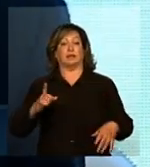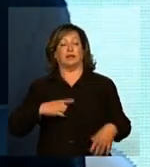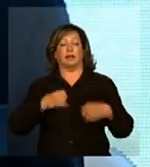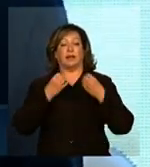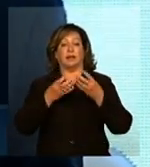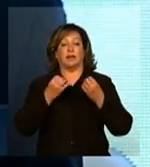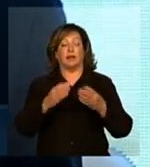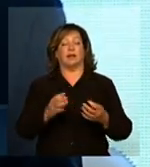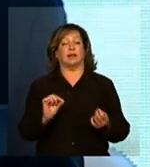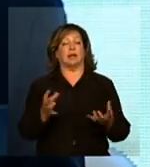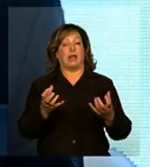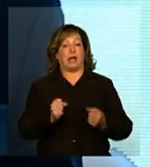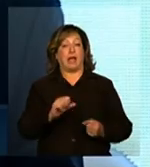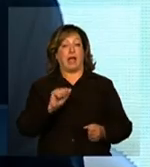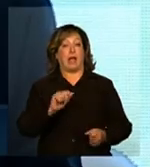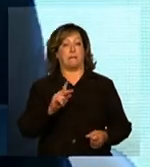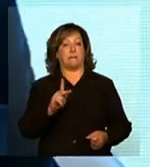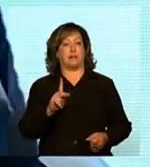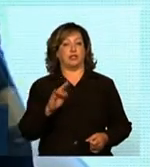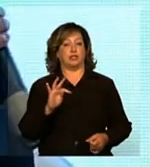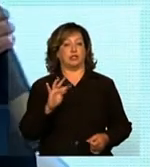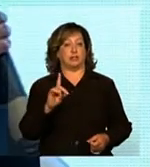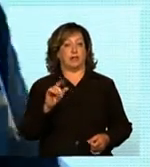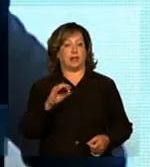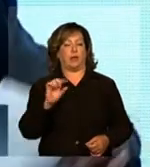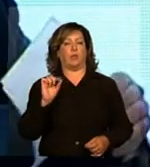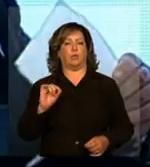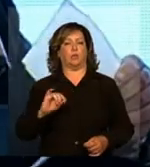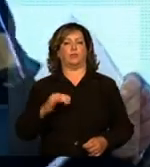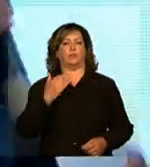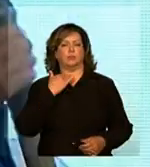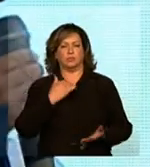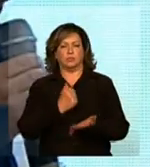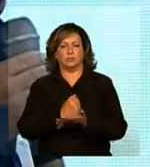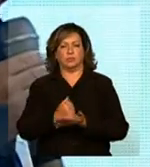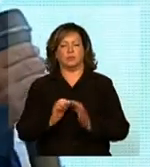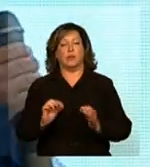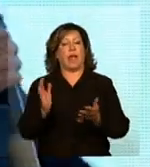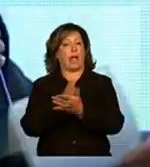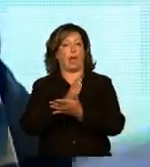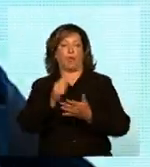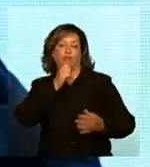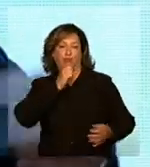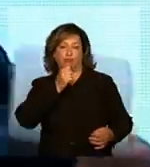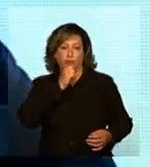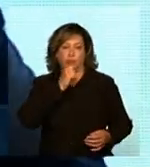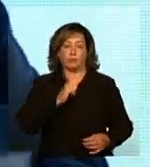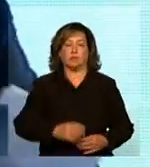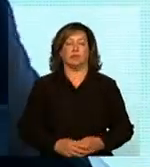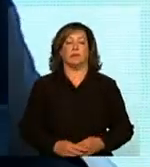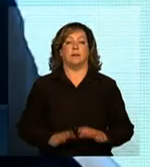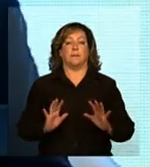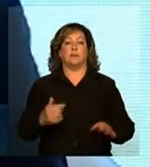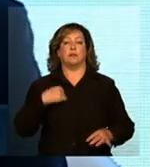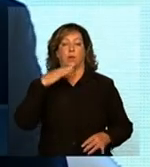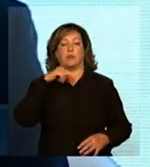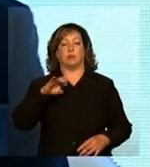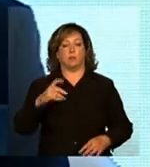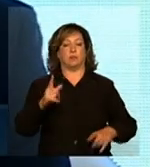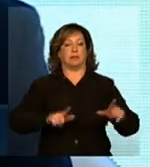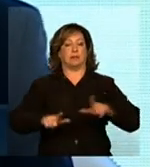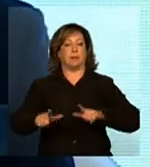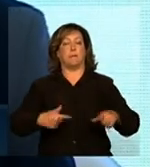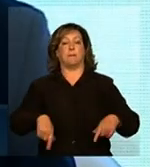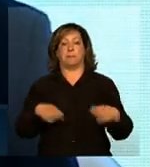aptidão a DAP jurídica, outras ainda não, né, que eu acho que é um trabalho que a gente